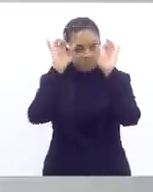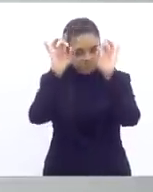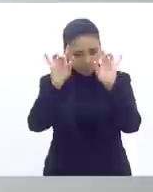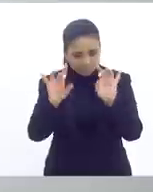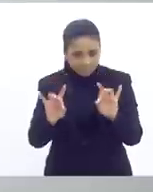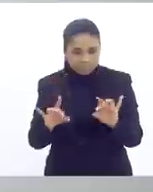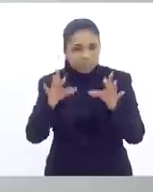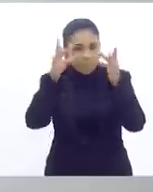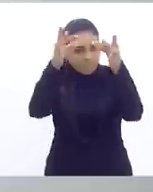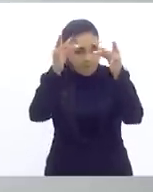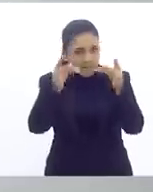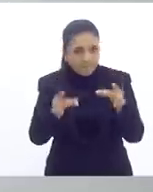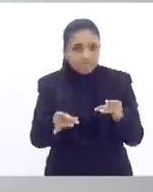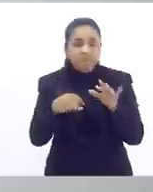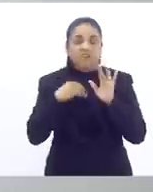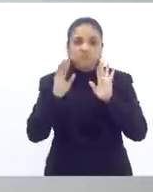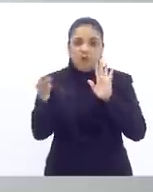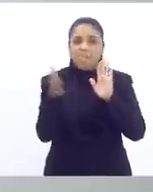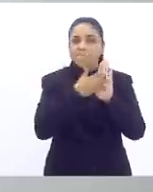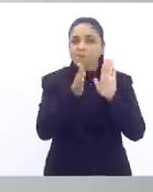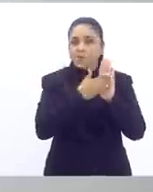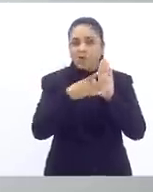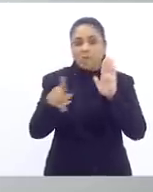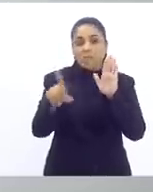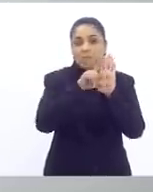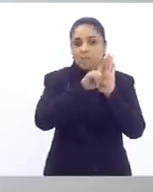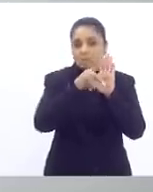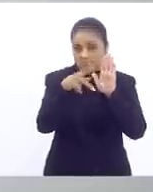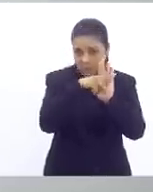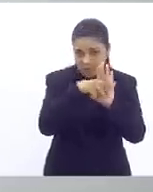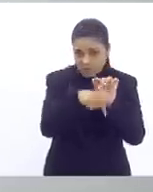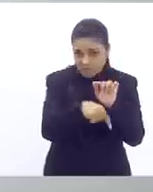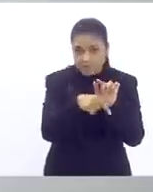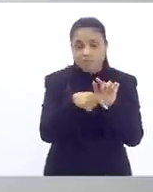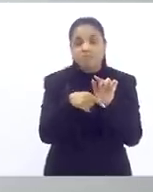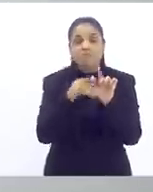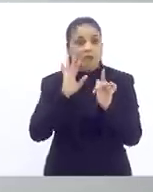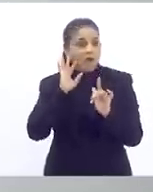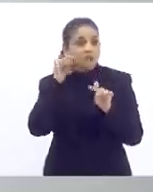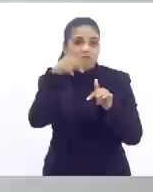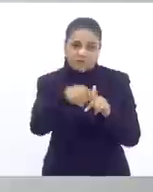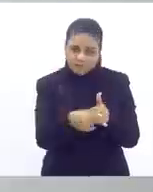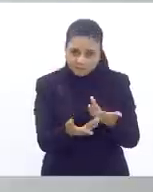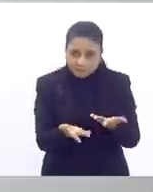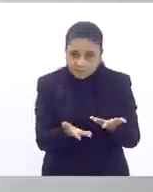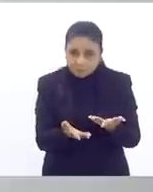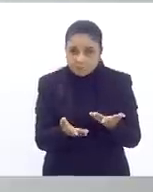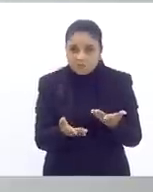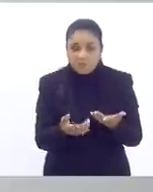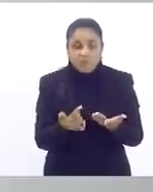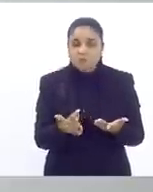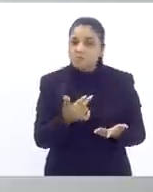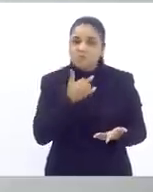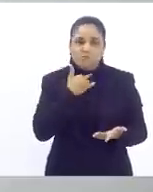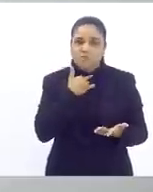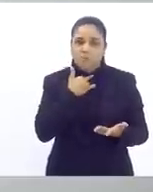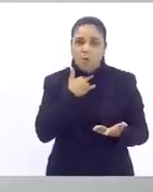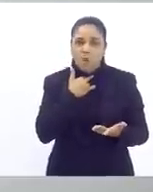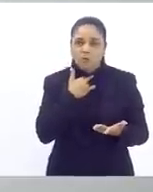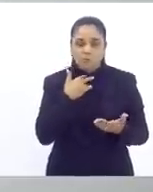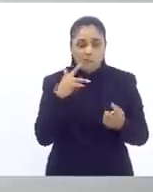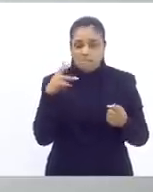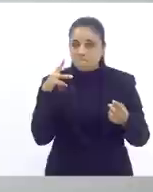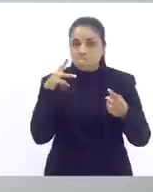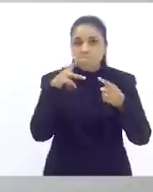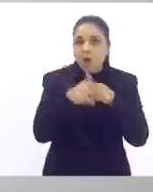de um projeto de lei para lidar com essa questão porque você não pode ter por um lado né uma ruptura